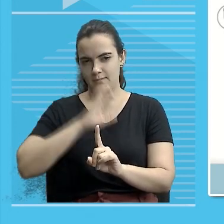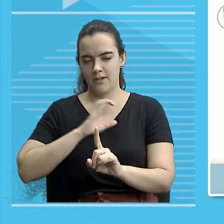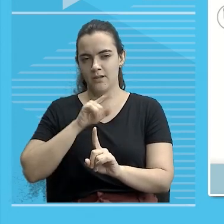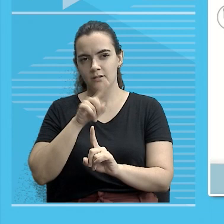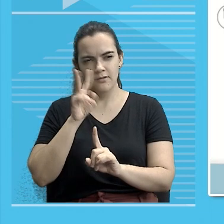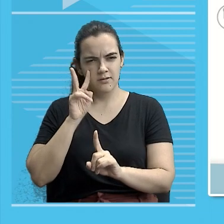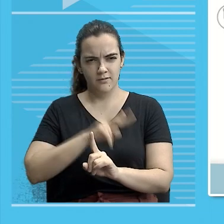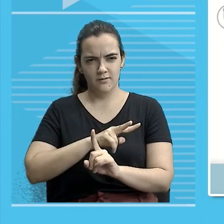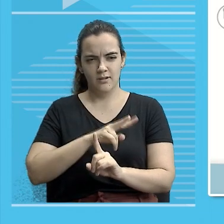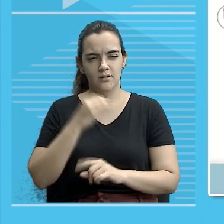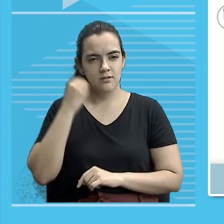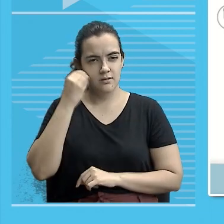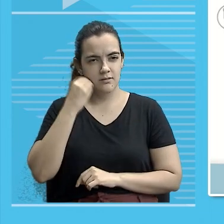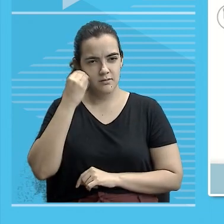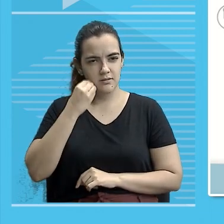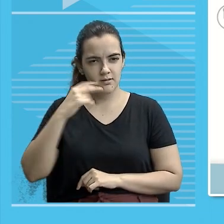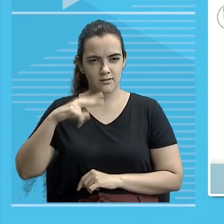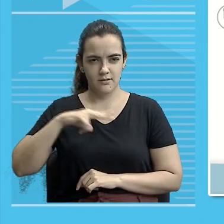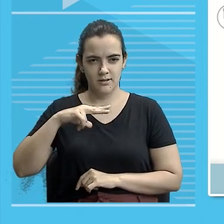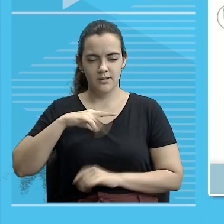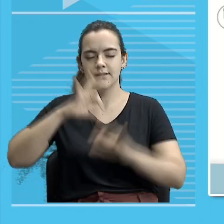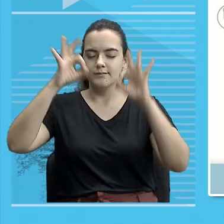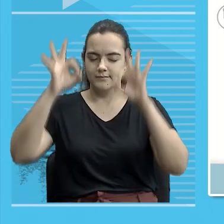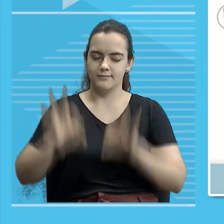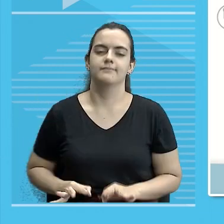pode marcar ela como está certíssimo